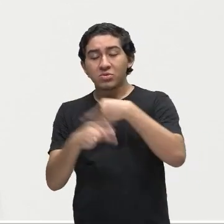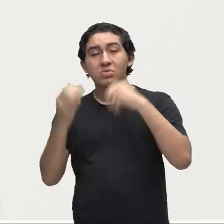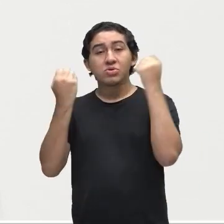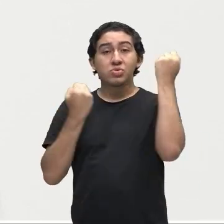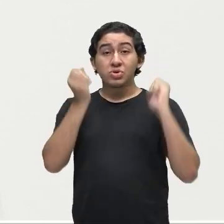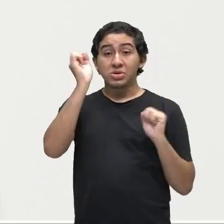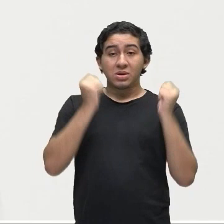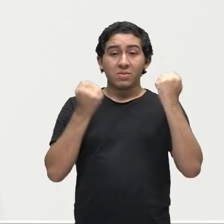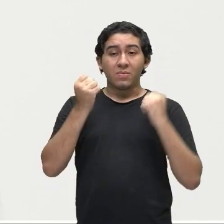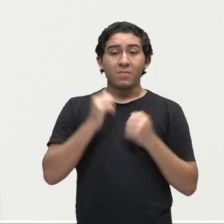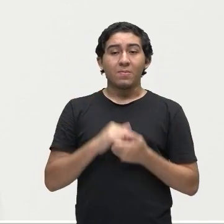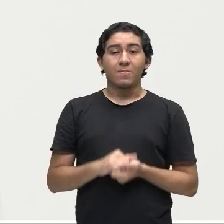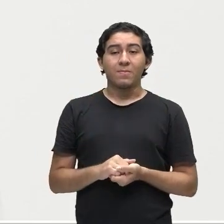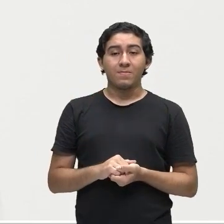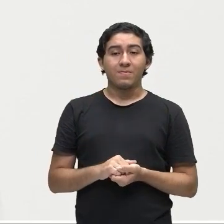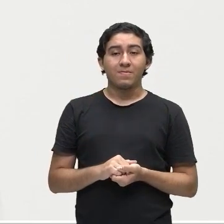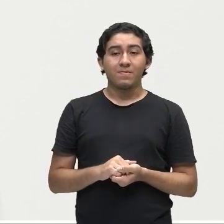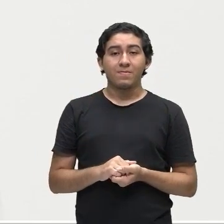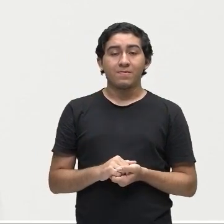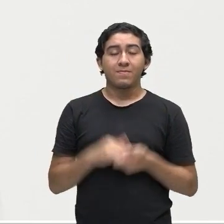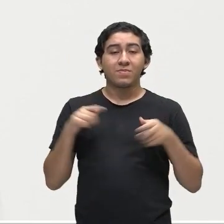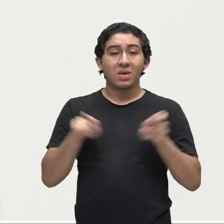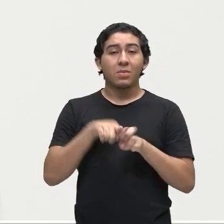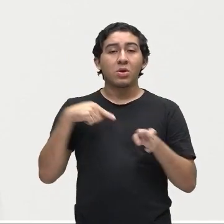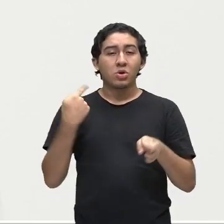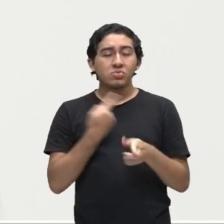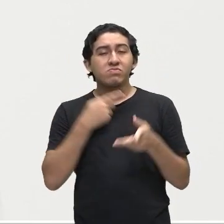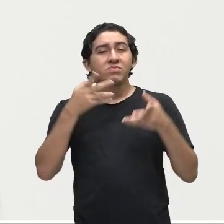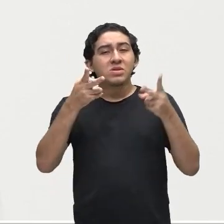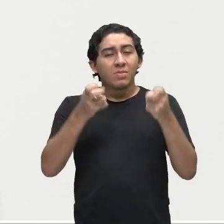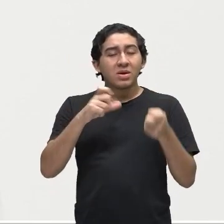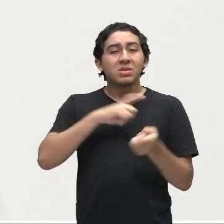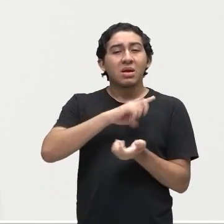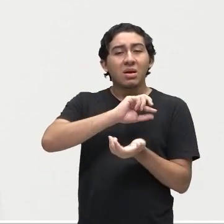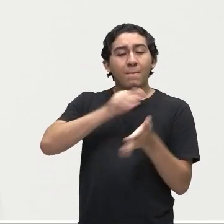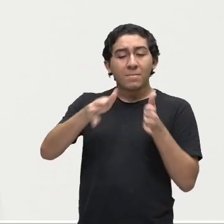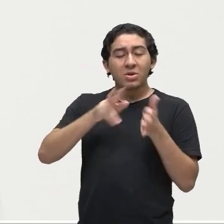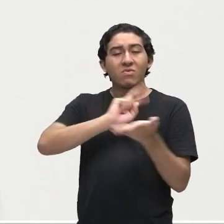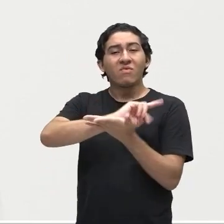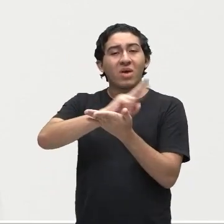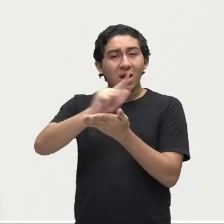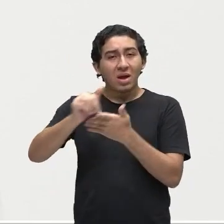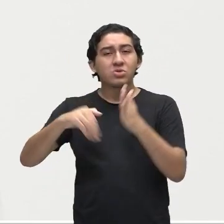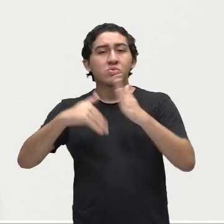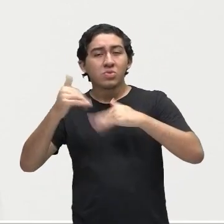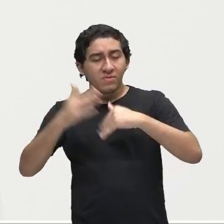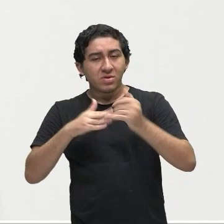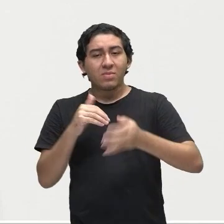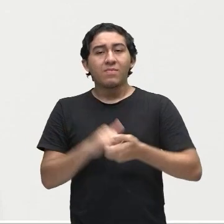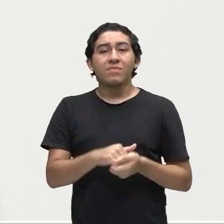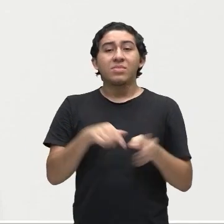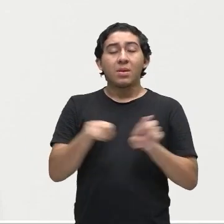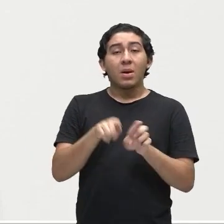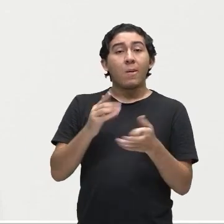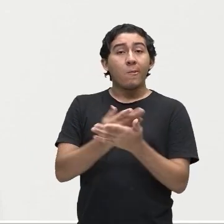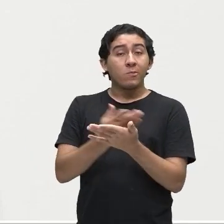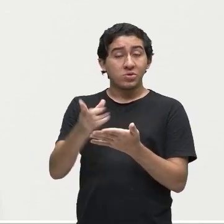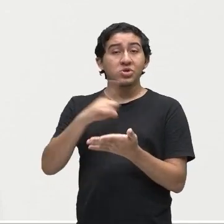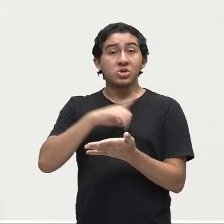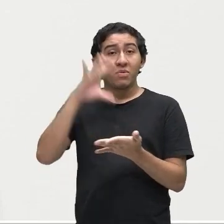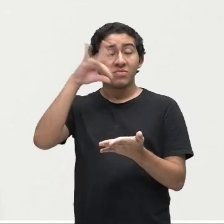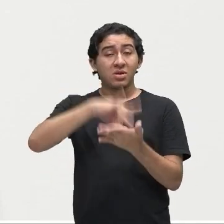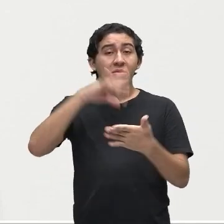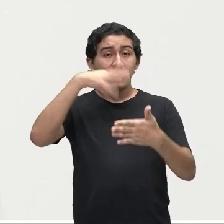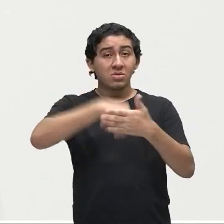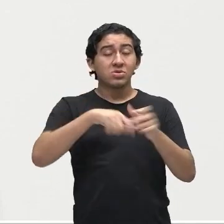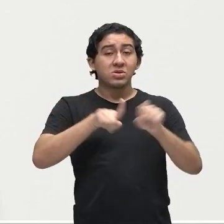industriais. Nós vamos ver que havia nesse período diversos ofícios. Alguns tinham um certo reconhecimento na